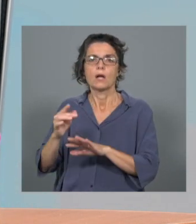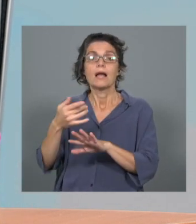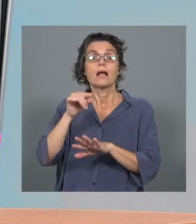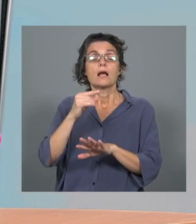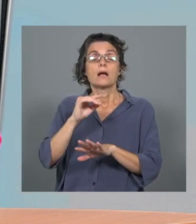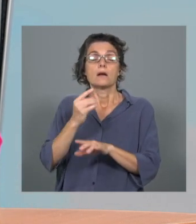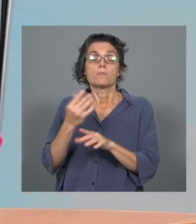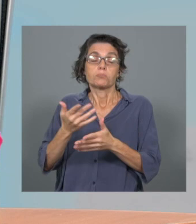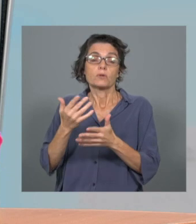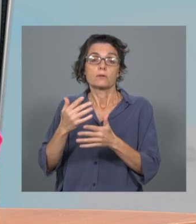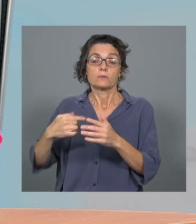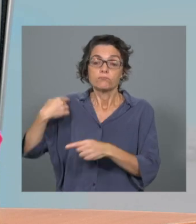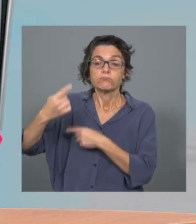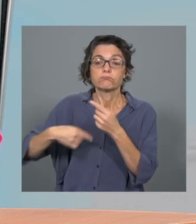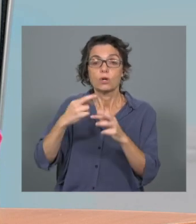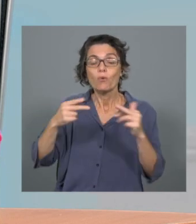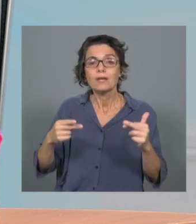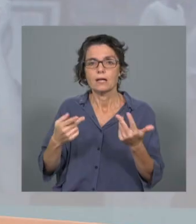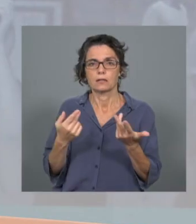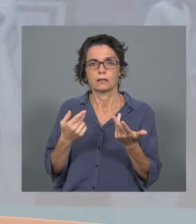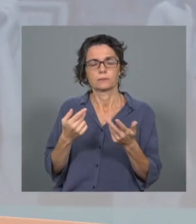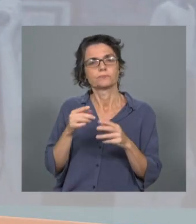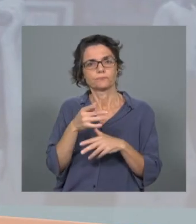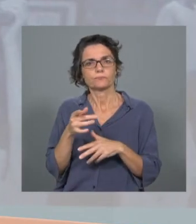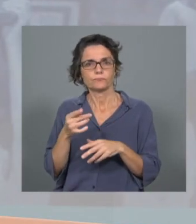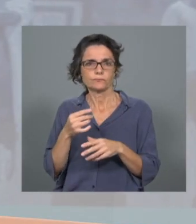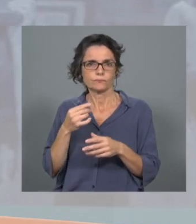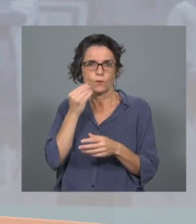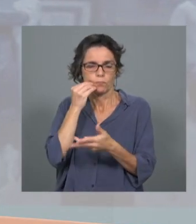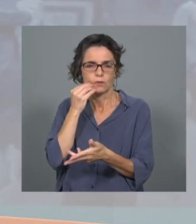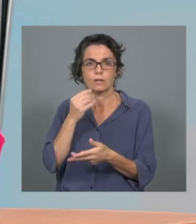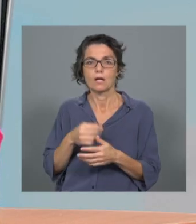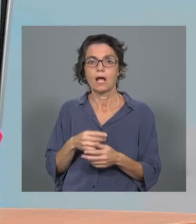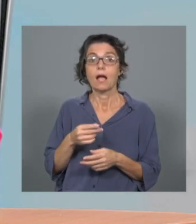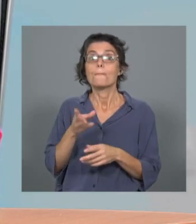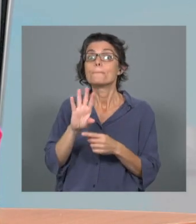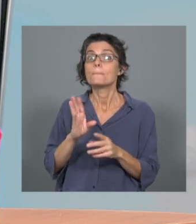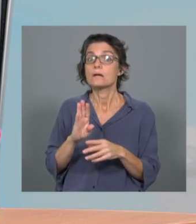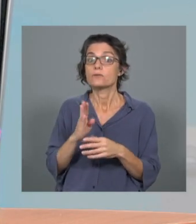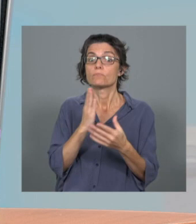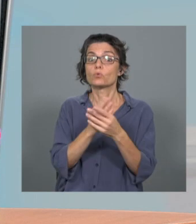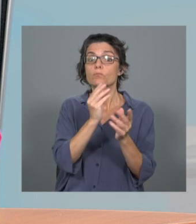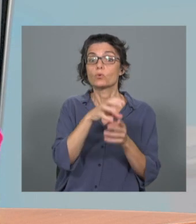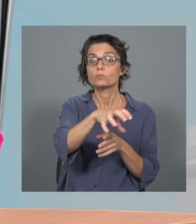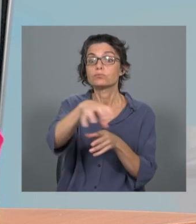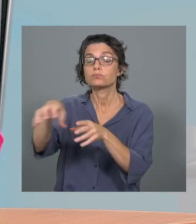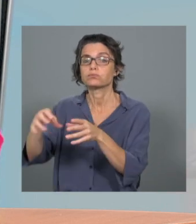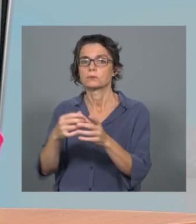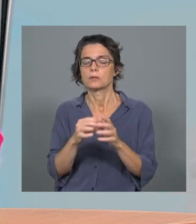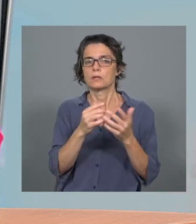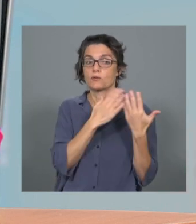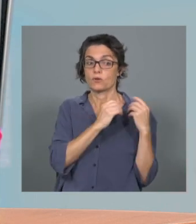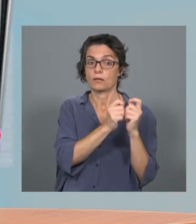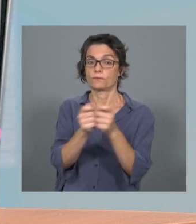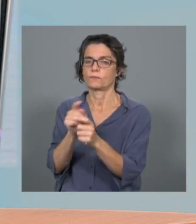aí. Mas a atribuição de pelouros é que pode ser nova. A atribuição de pelouros pode ser diferente,